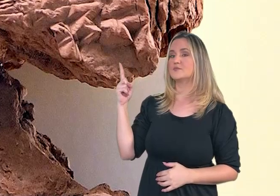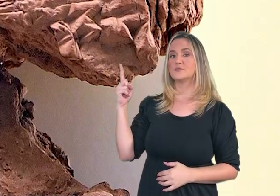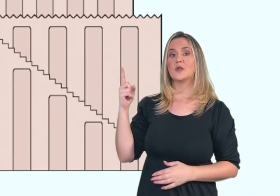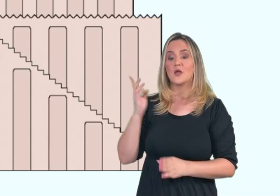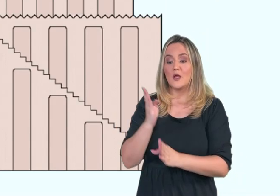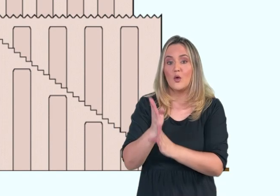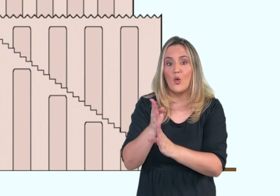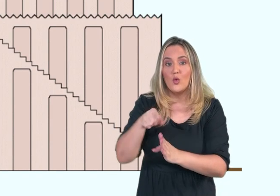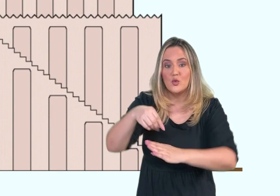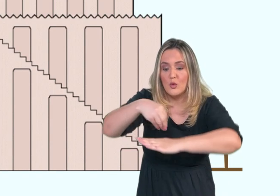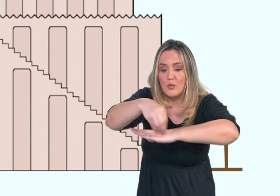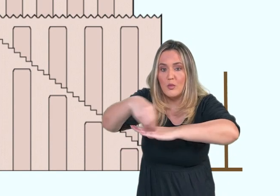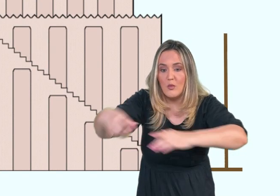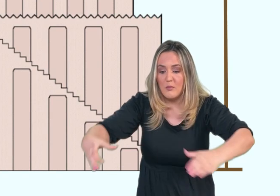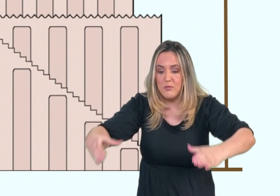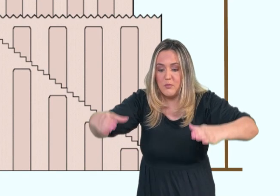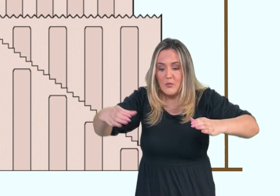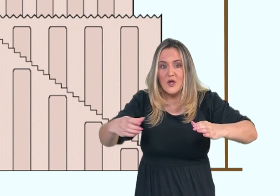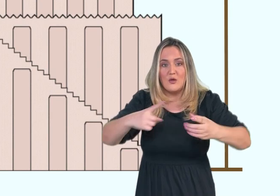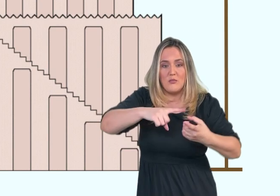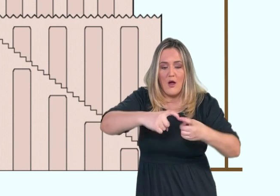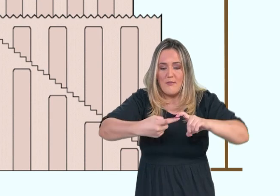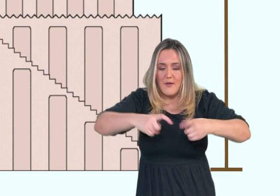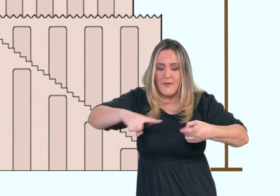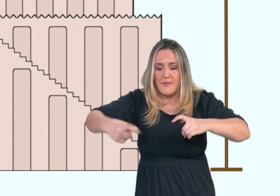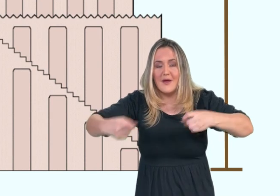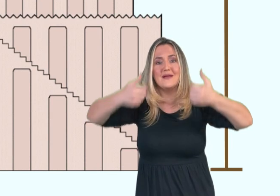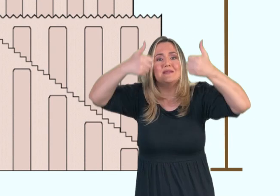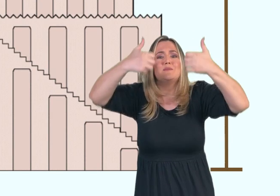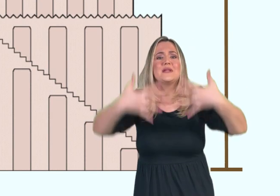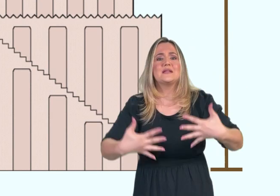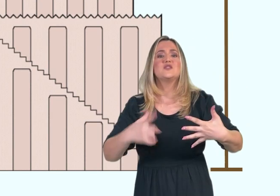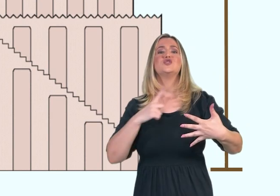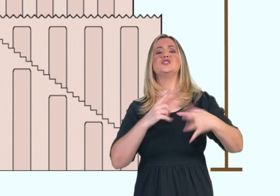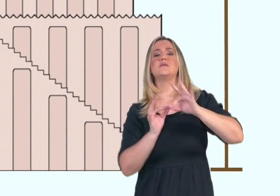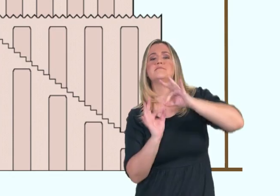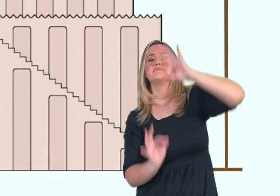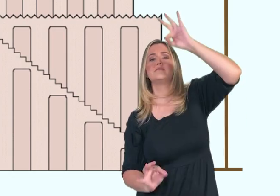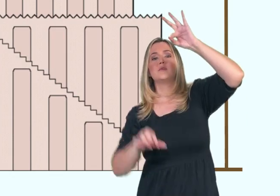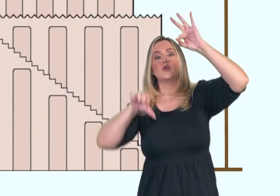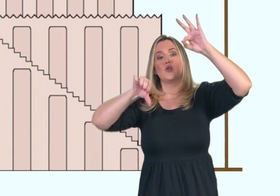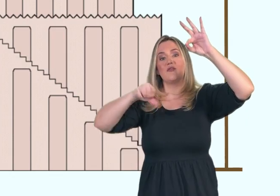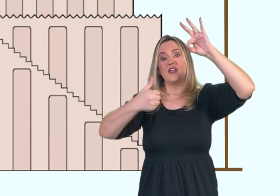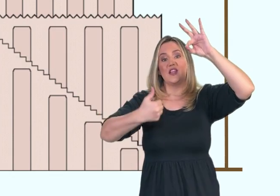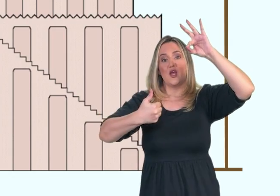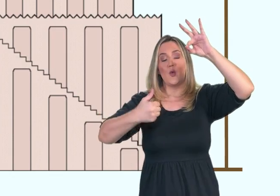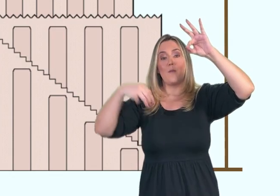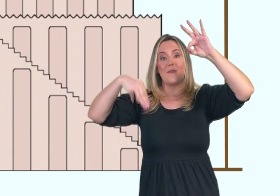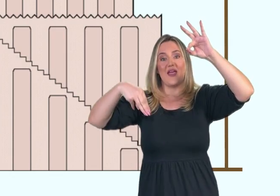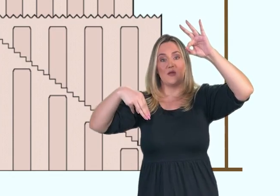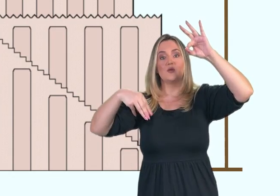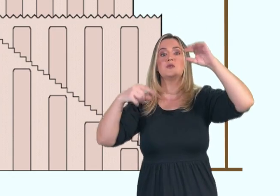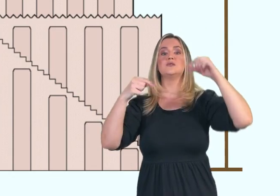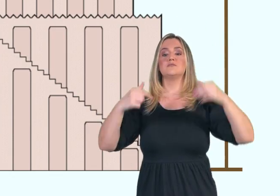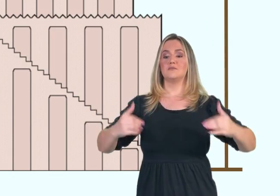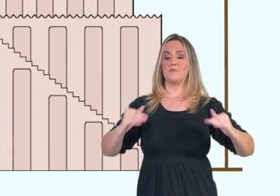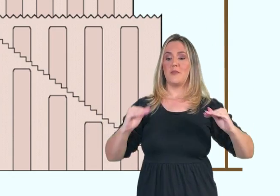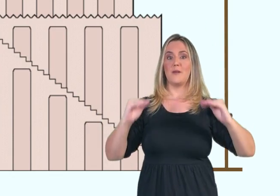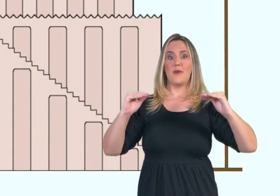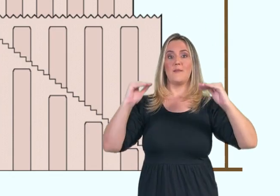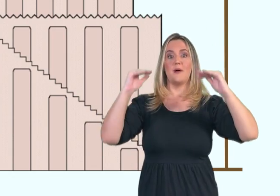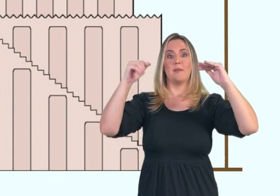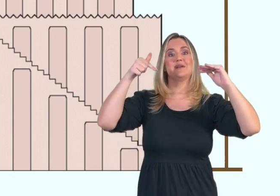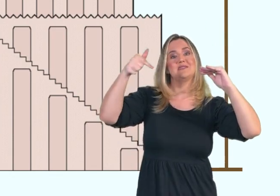em Uruk, o zigurate, segundo esse documento, tinha 91 metros de altura, 7 andares e, no topo,